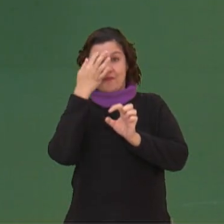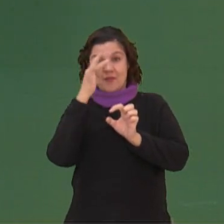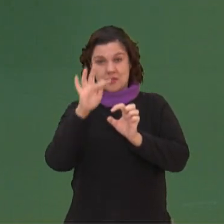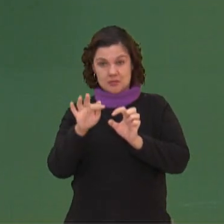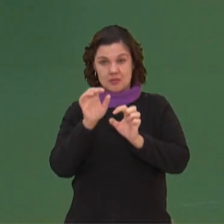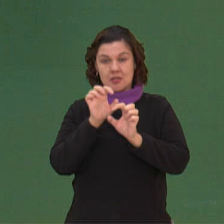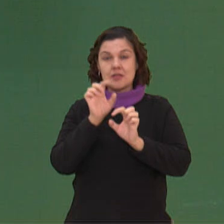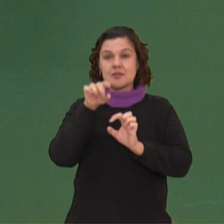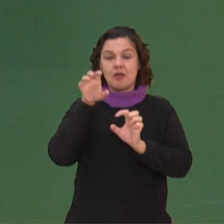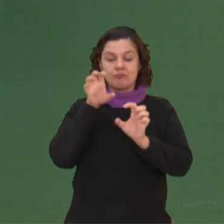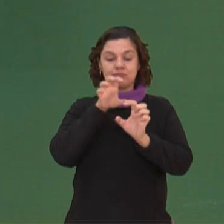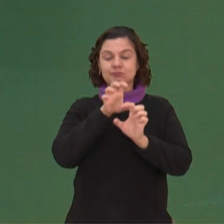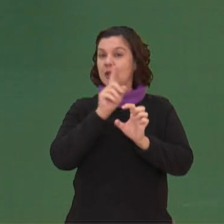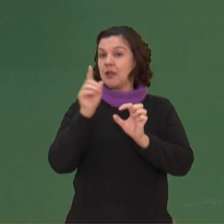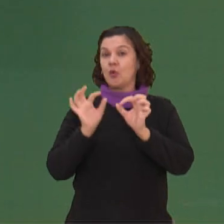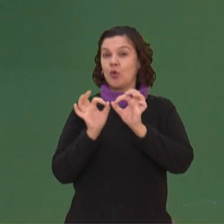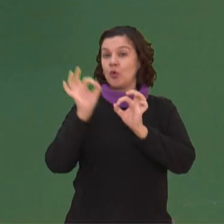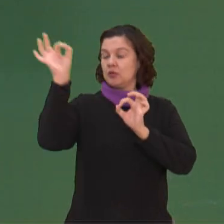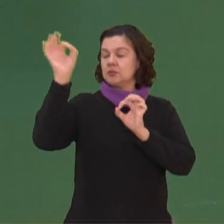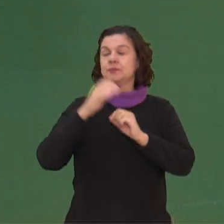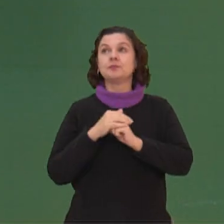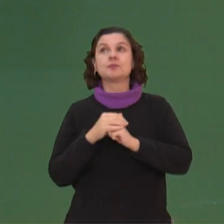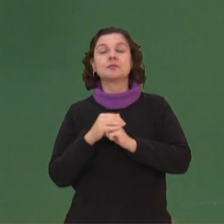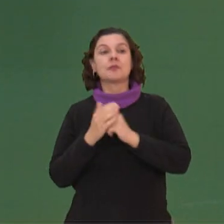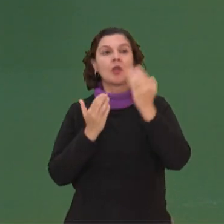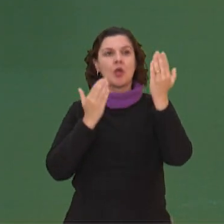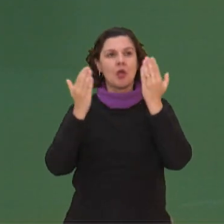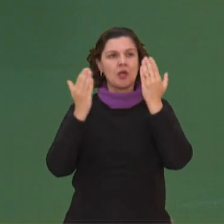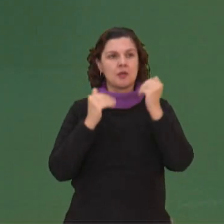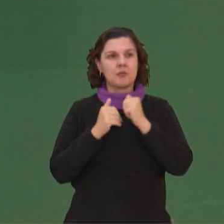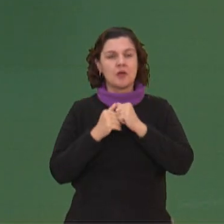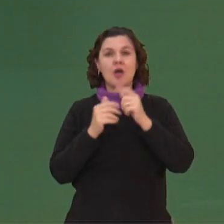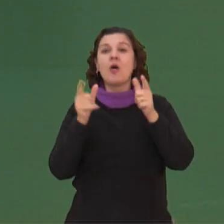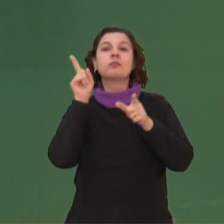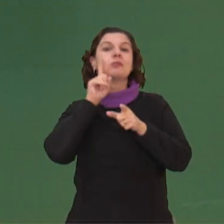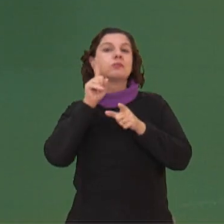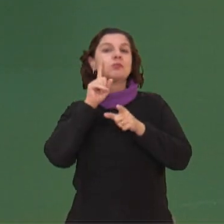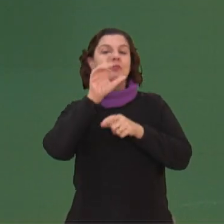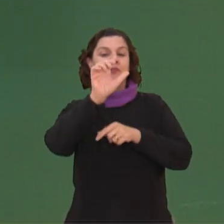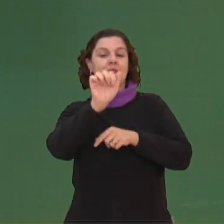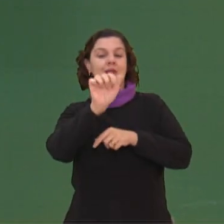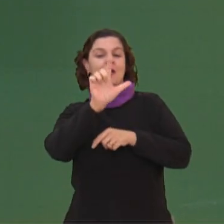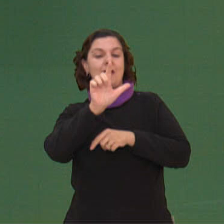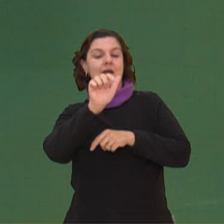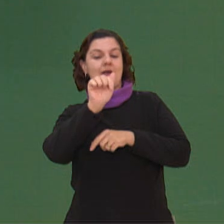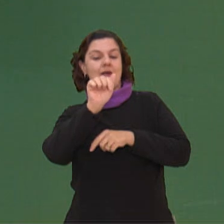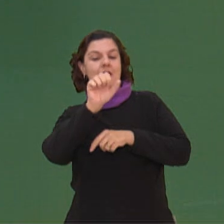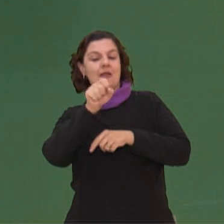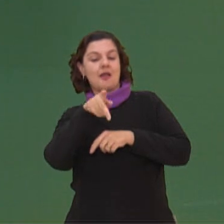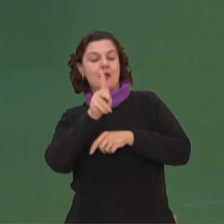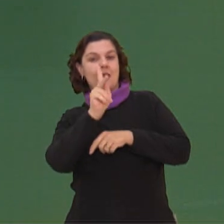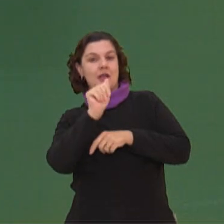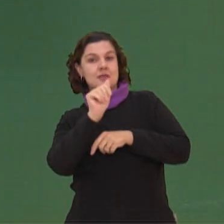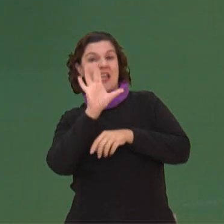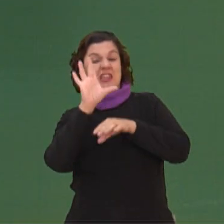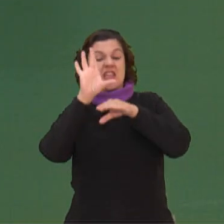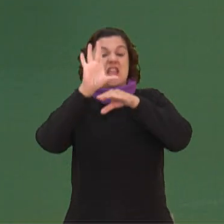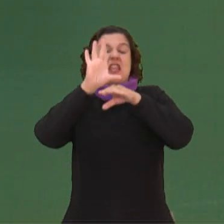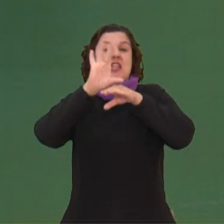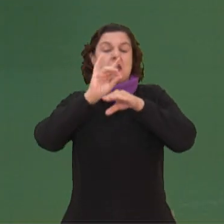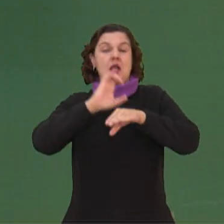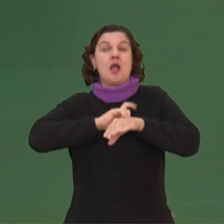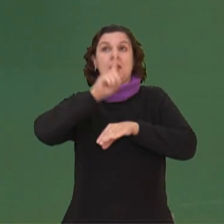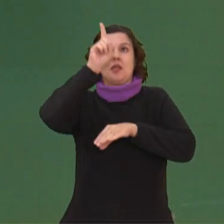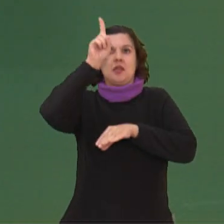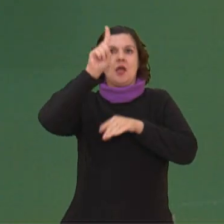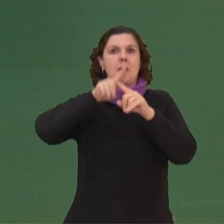contínuo. Comparando com Alasca nos Estados Unidos, que está colado no Canadá, mas pertence aos Estados